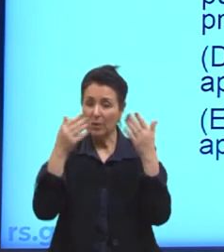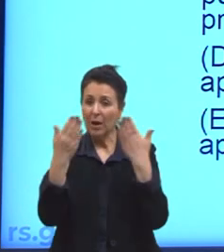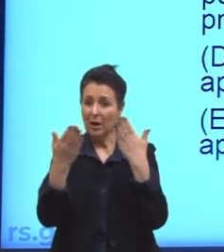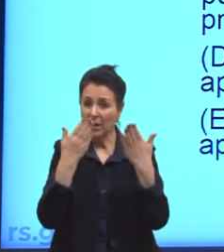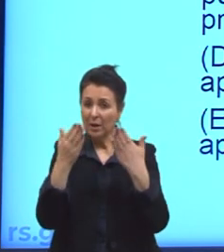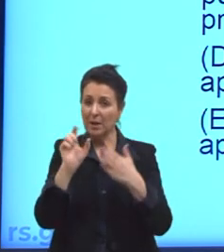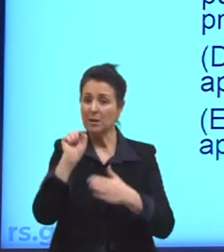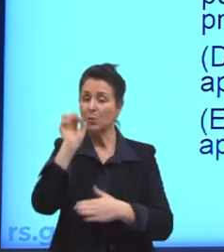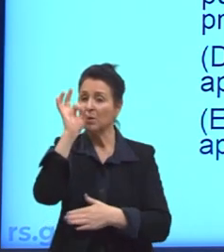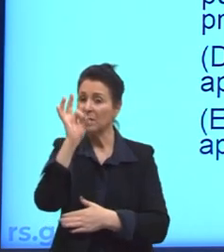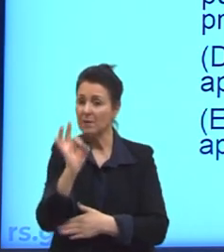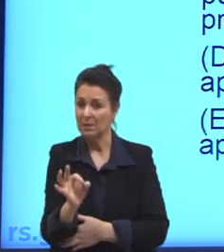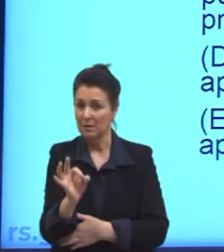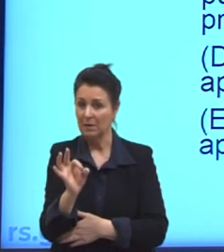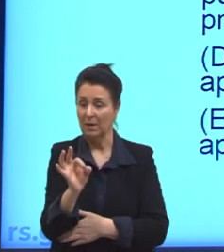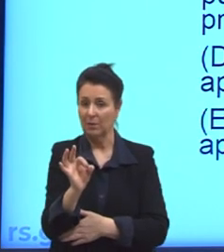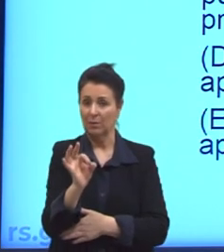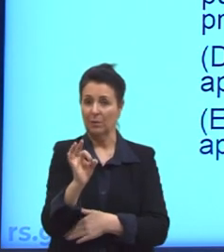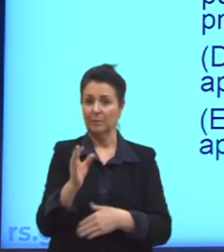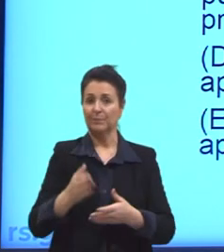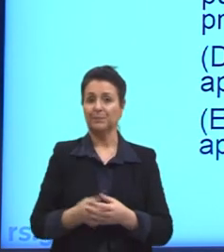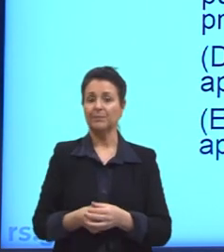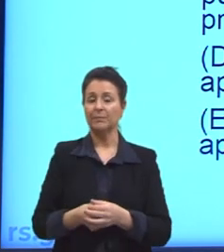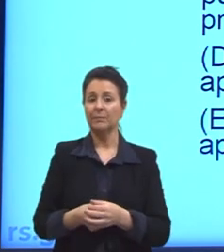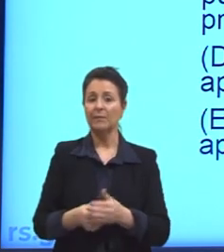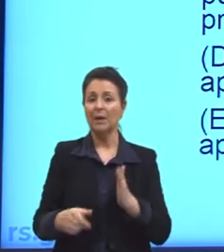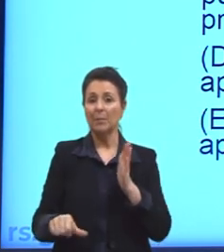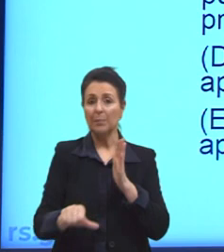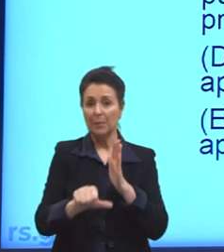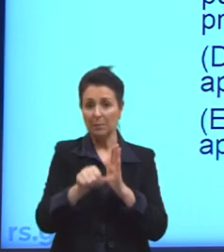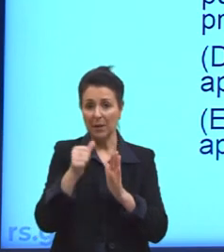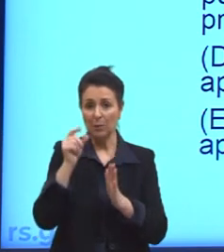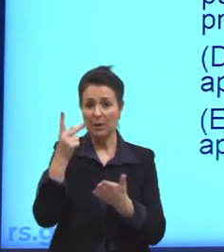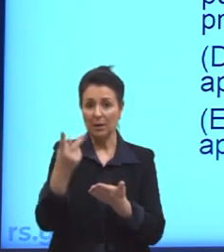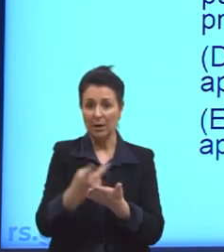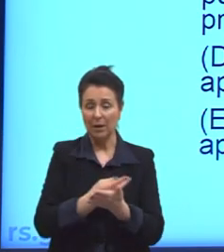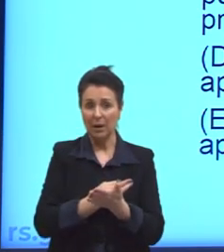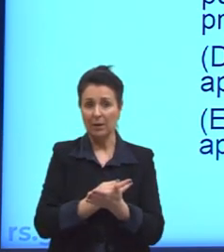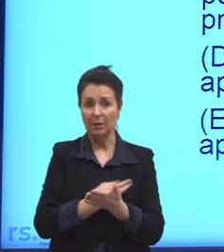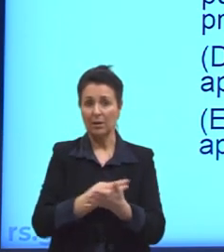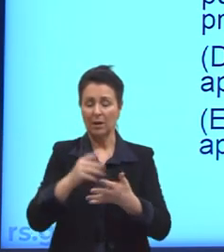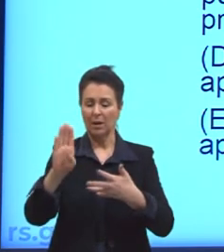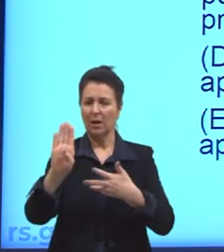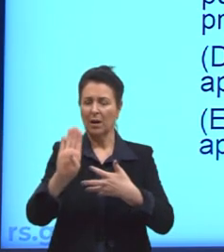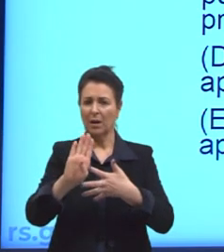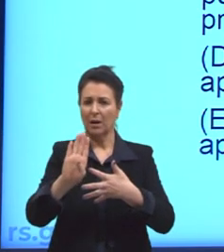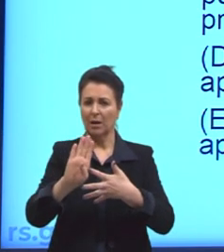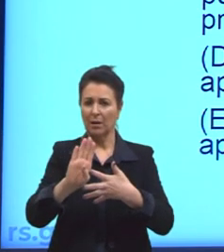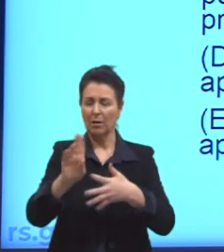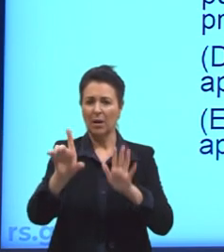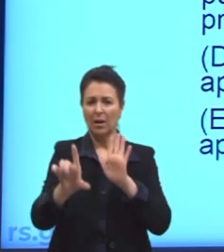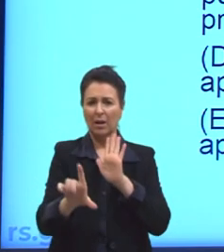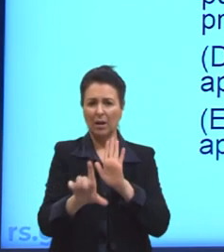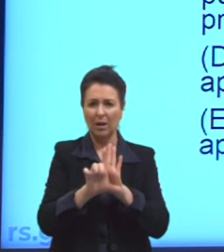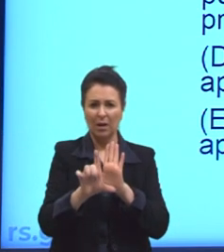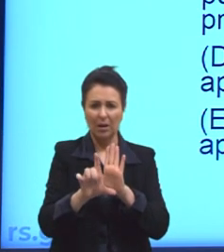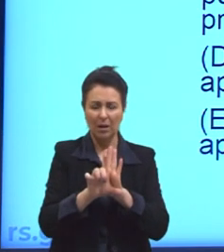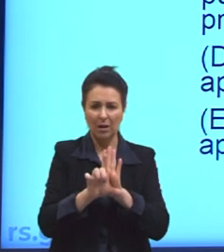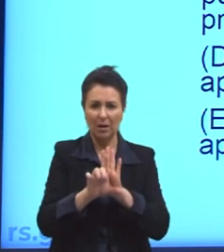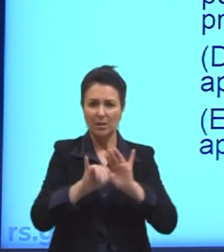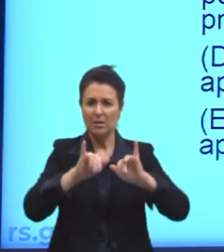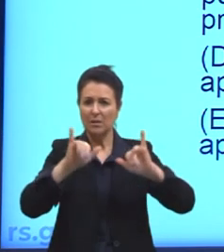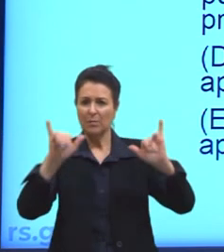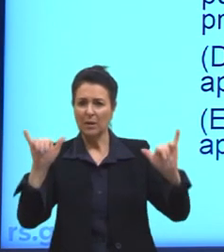sentença correta vamos assim correta e depois voltamos né letra B ali temporal diz respeito a utilidade